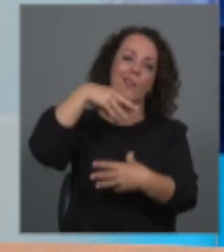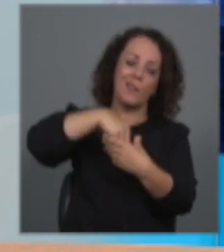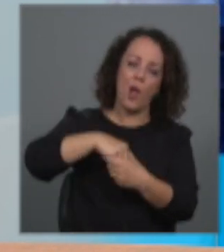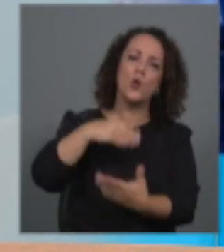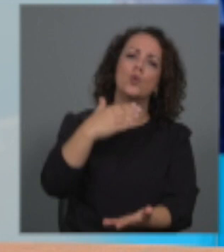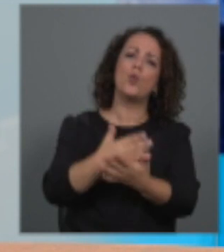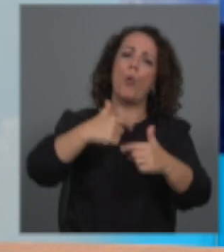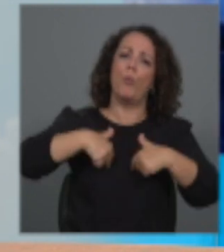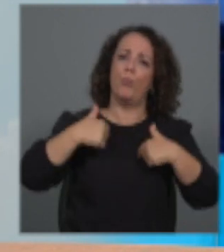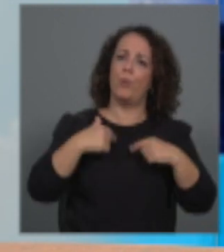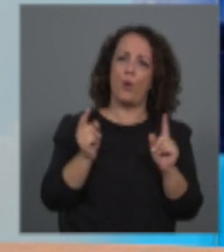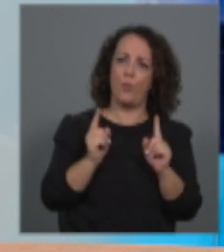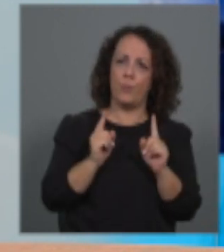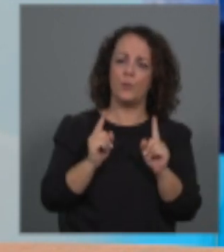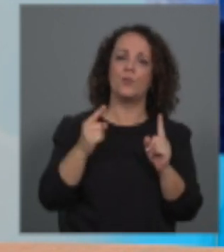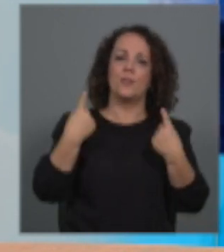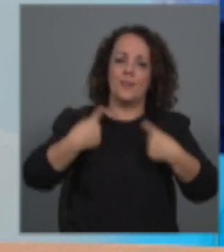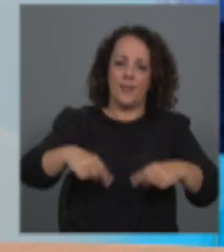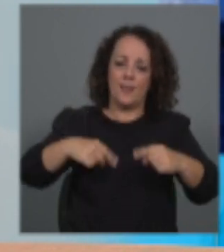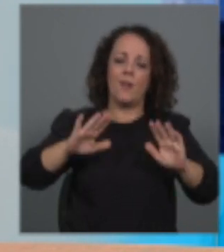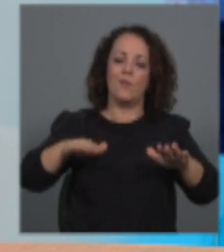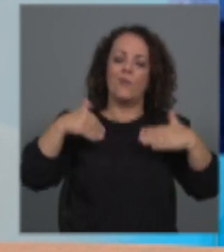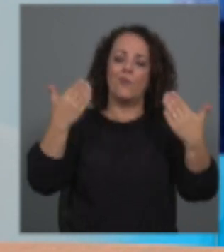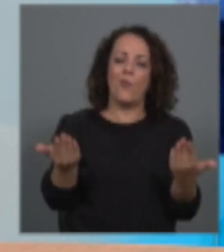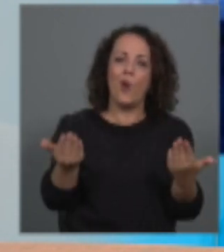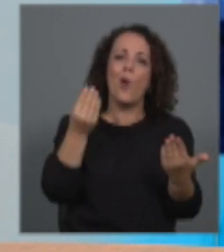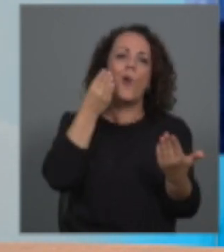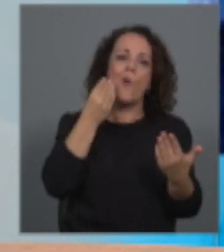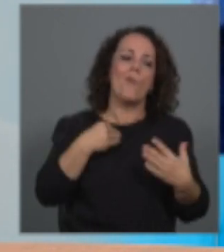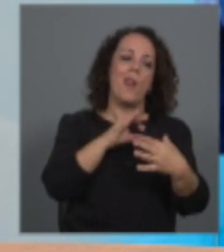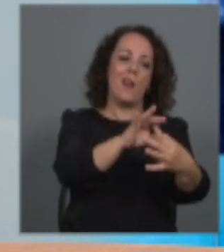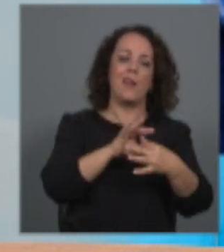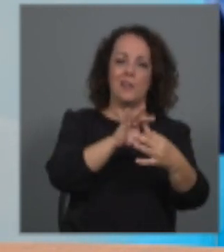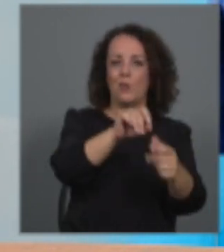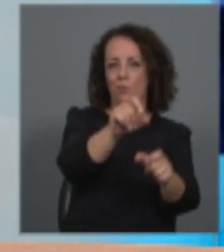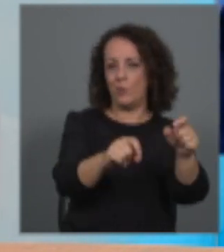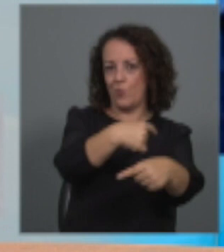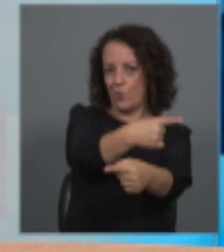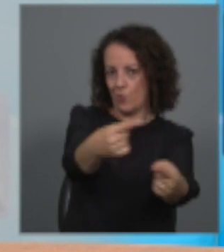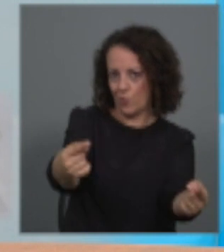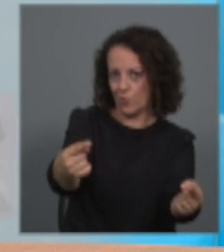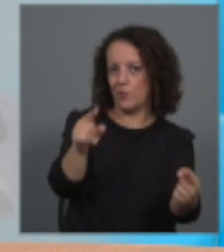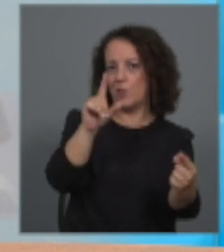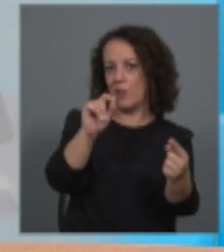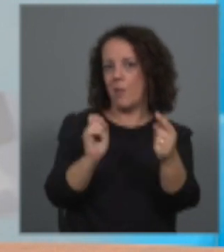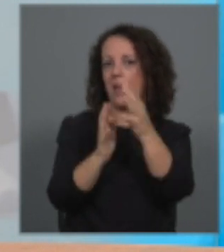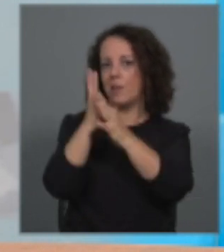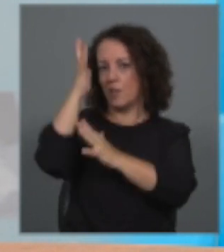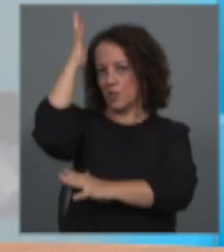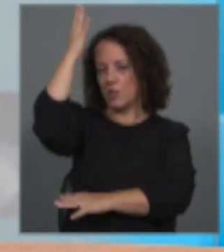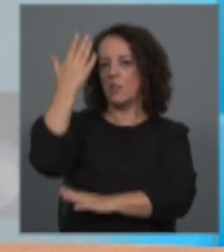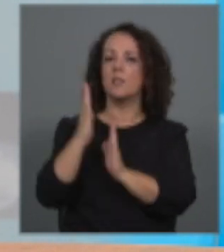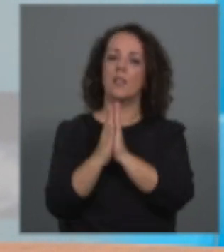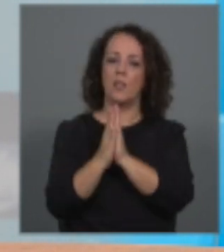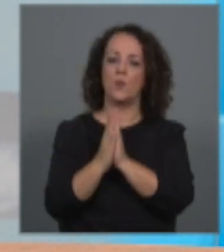nós próprios, isto é, está na ligação aos outros e na ligação ao outro, à transcendência em Deus.